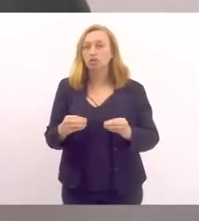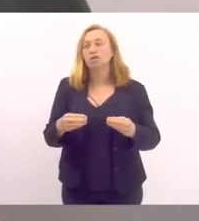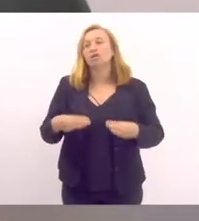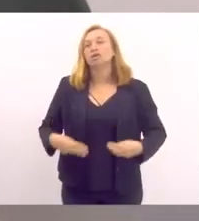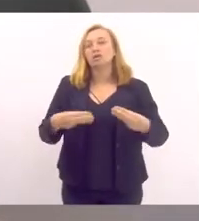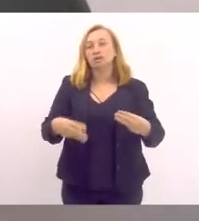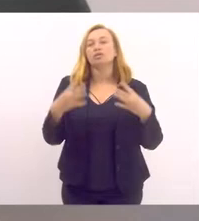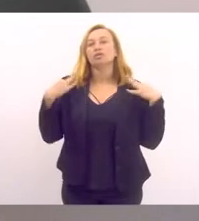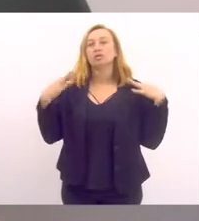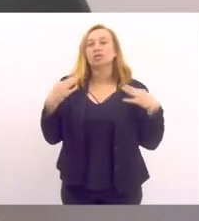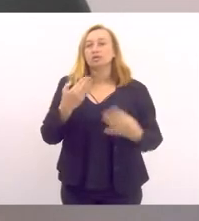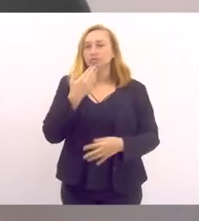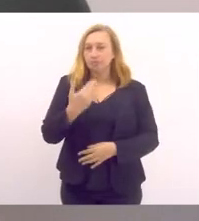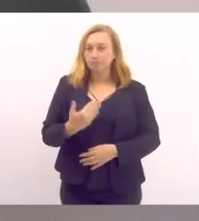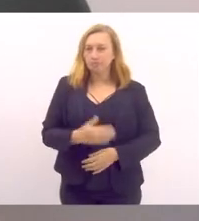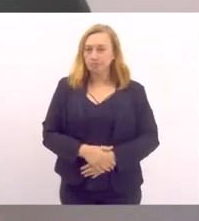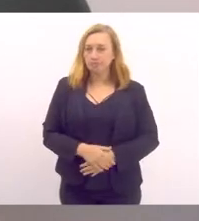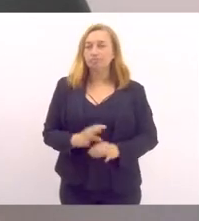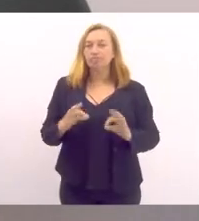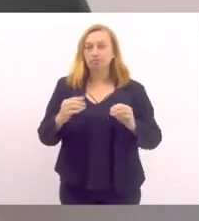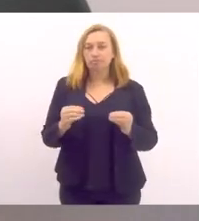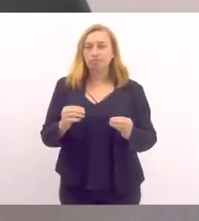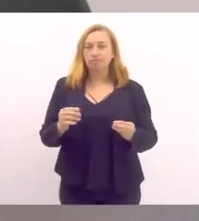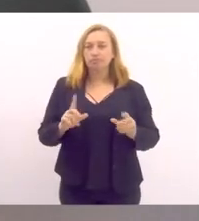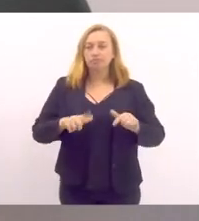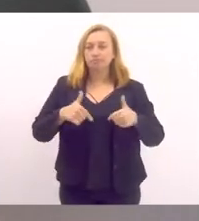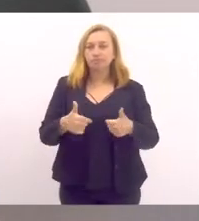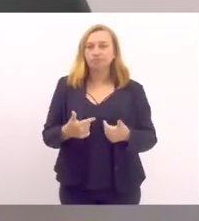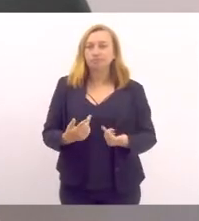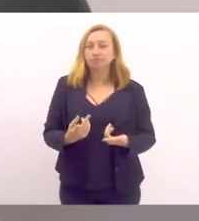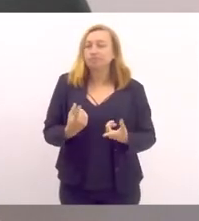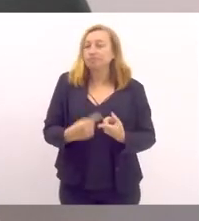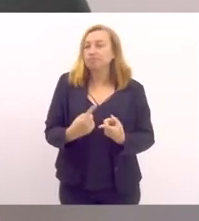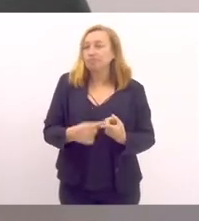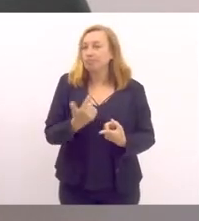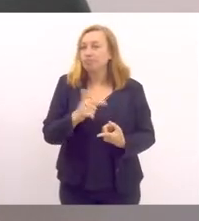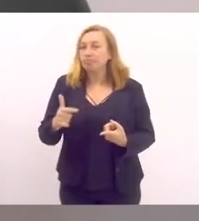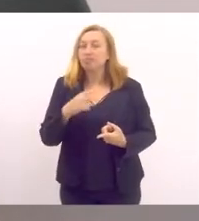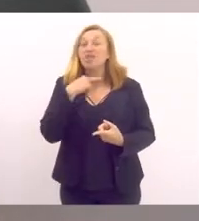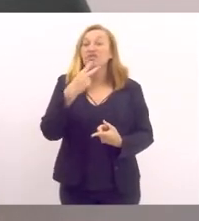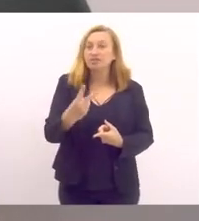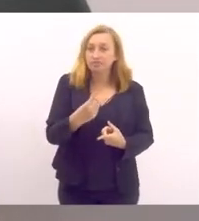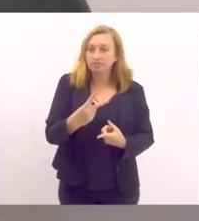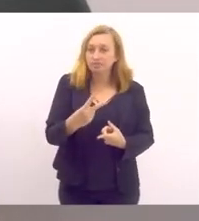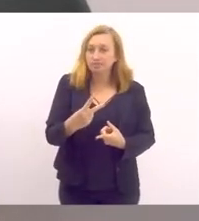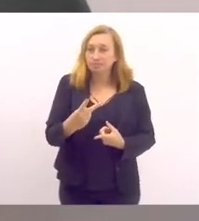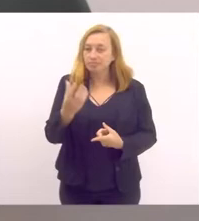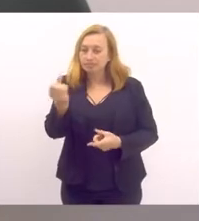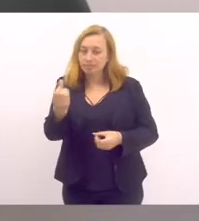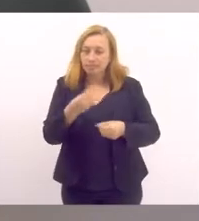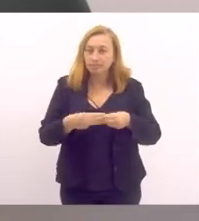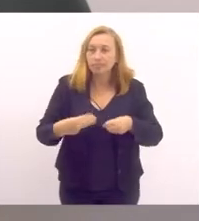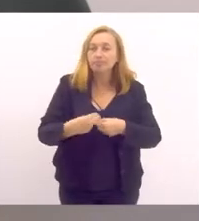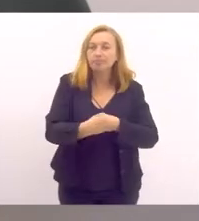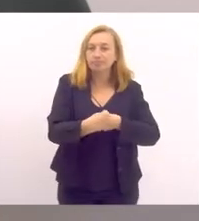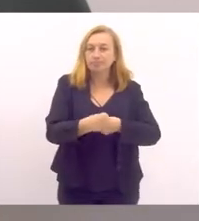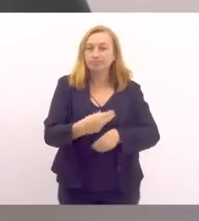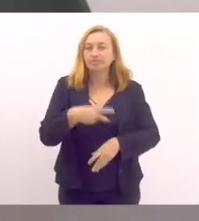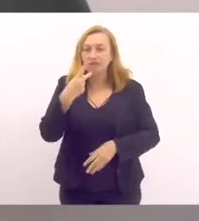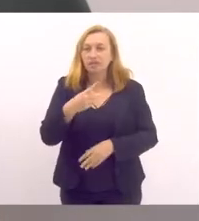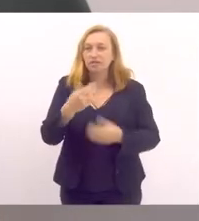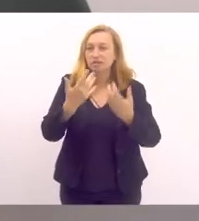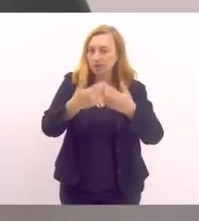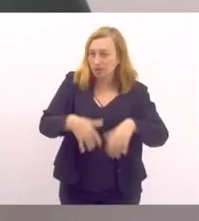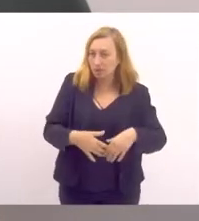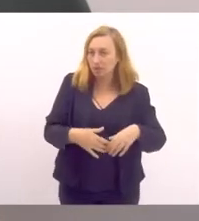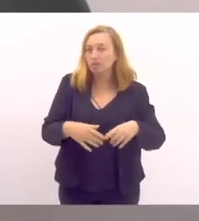exige. E aí, isso tudo funcionando, por que não ter assento para ter voz nos meus 6 municípios? E a gente está falando de Petrópolis,